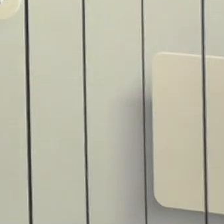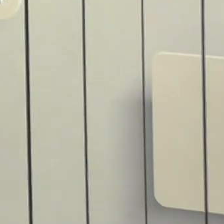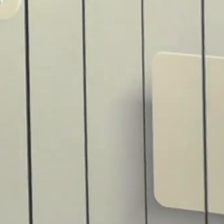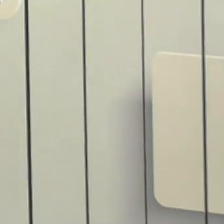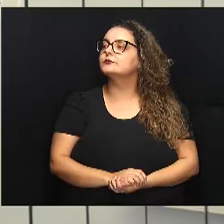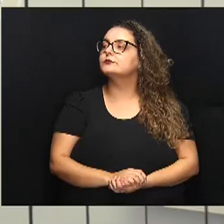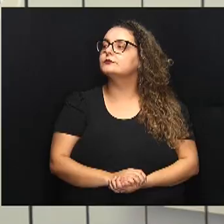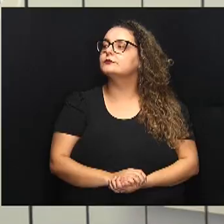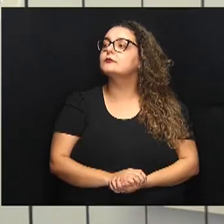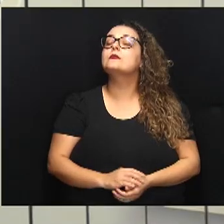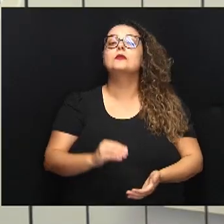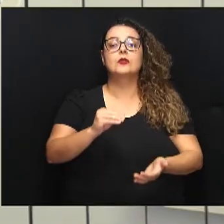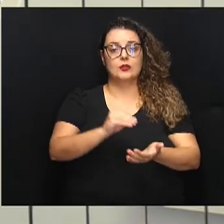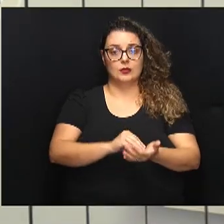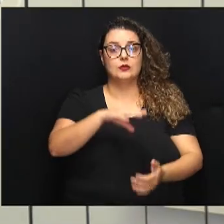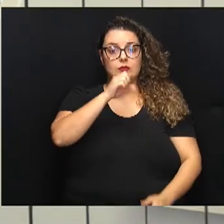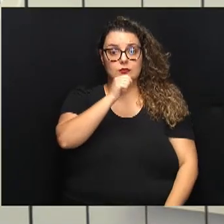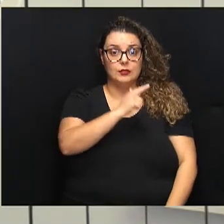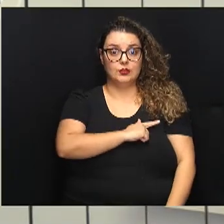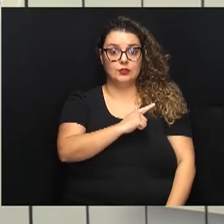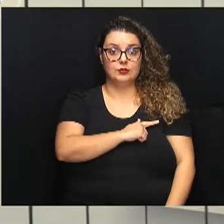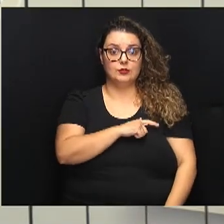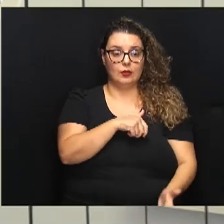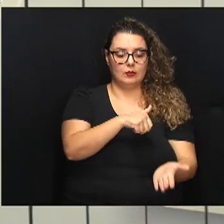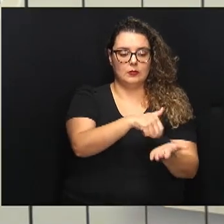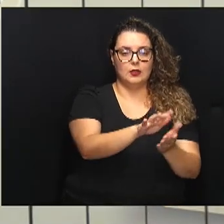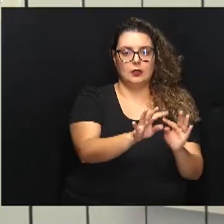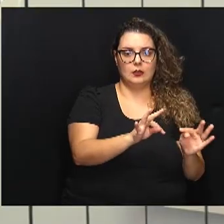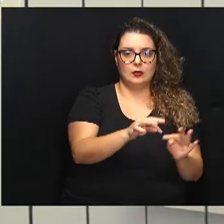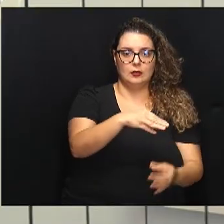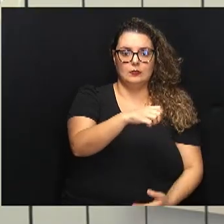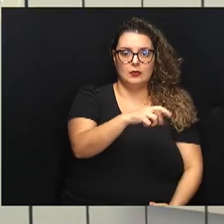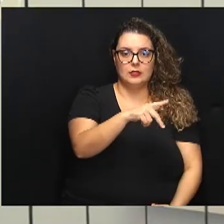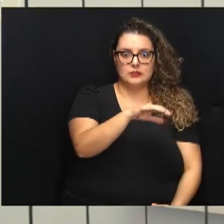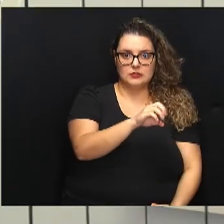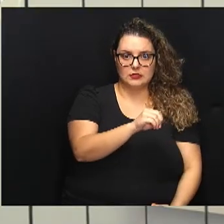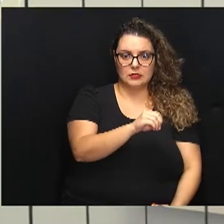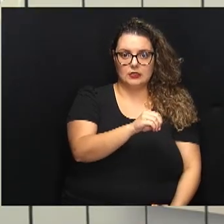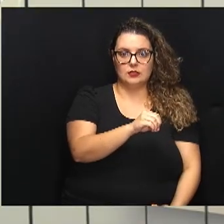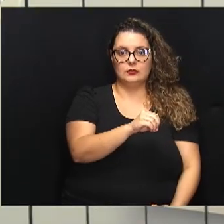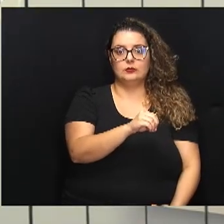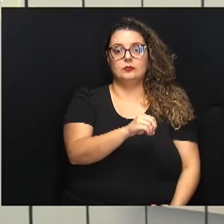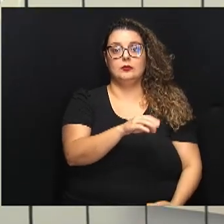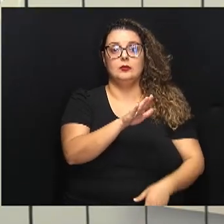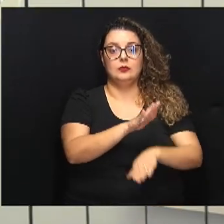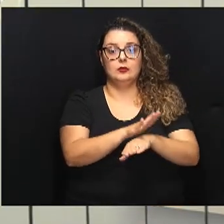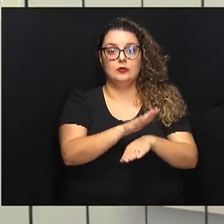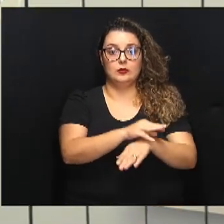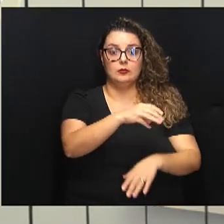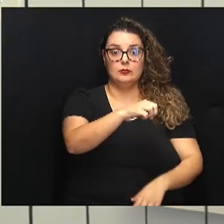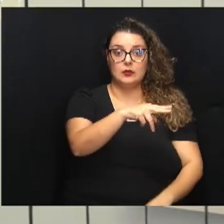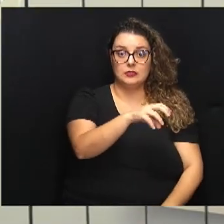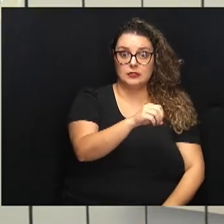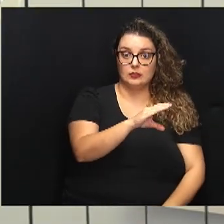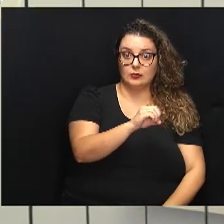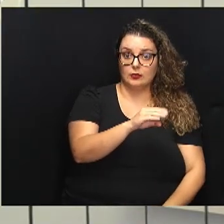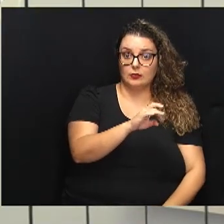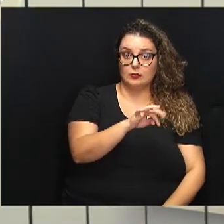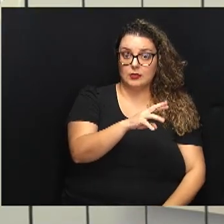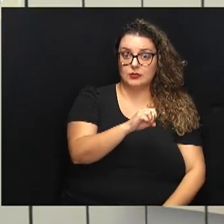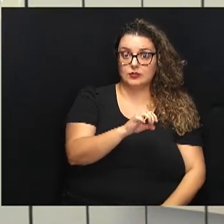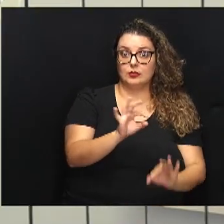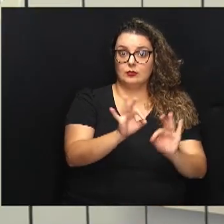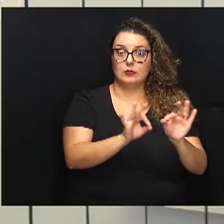No último sábado, o Guarani demitiu o técnico Marcelo Fernandes, o auxiliar Marcelo Cupertino, o preparador